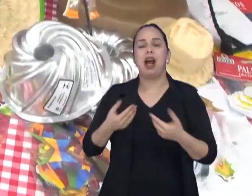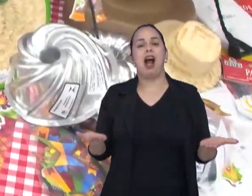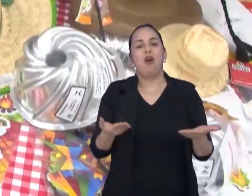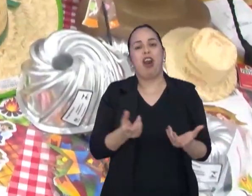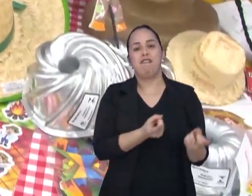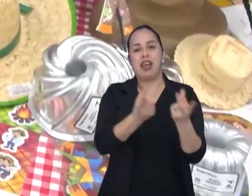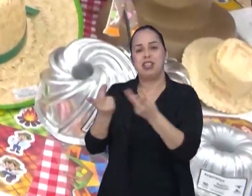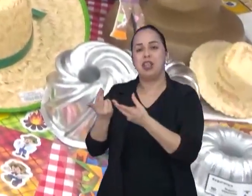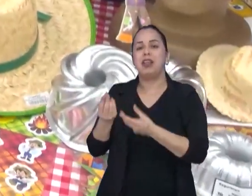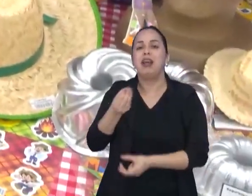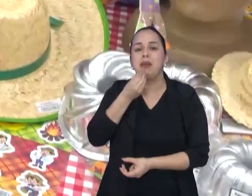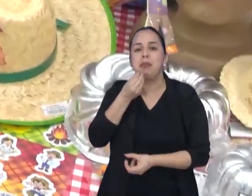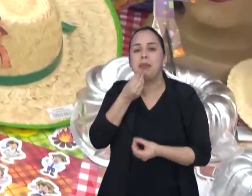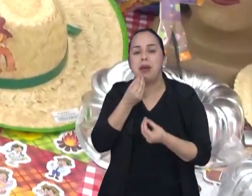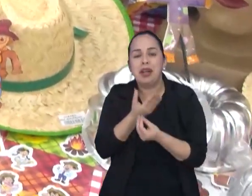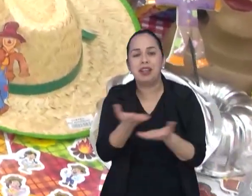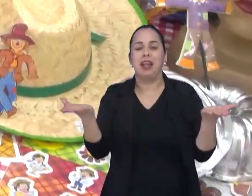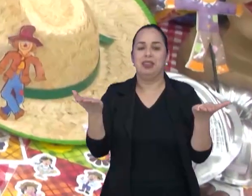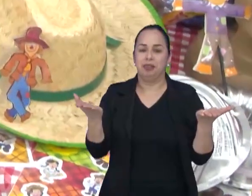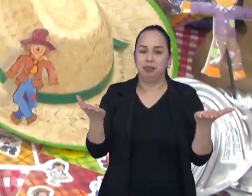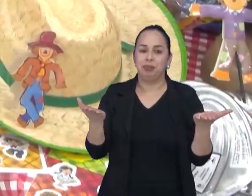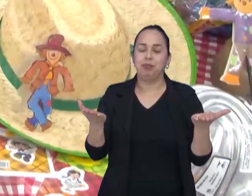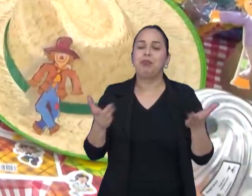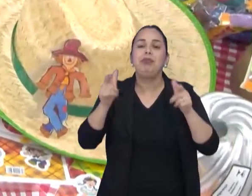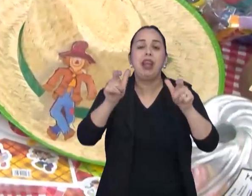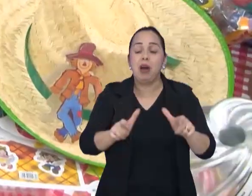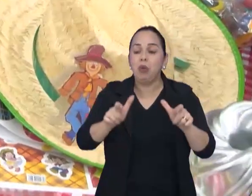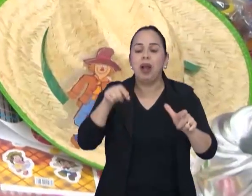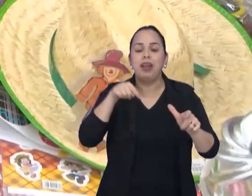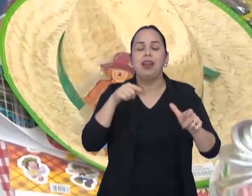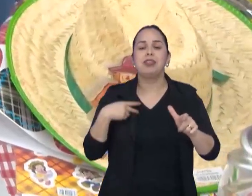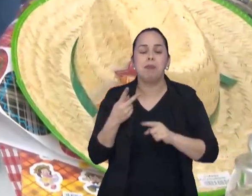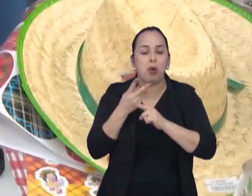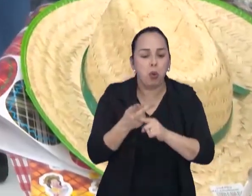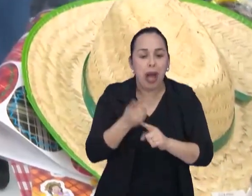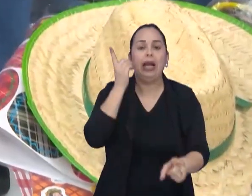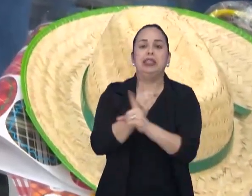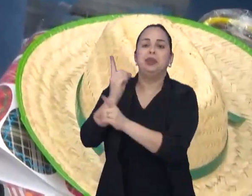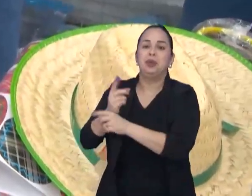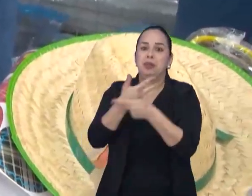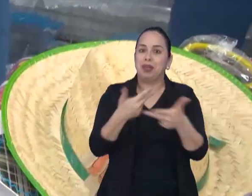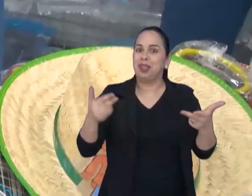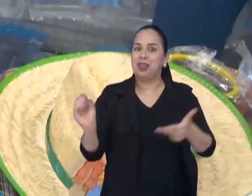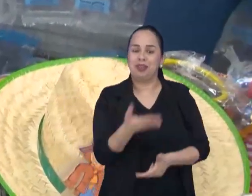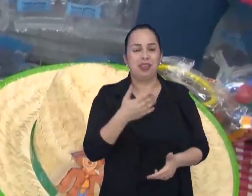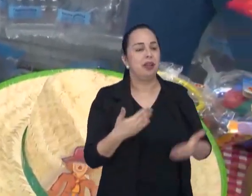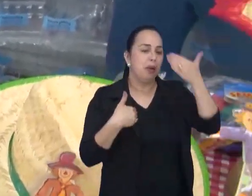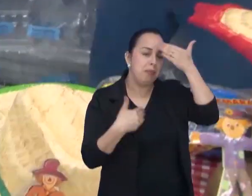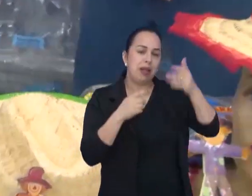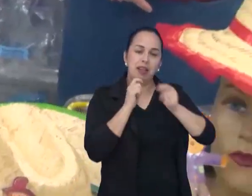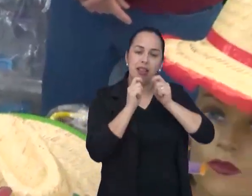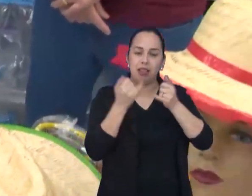uma oportunidade de poder presenteá-los aqui, né? Um lugar para eles encontrar tudo aquilo que eles procuram. Tá certo, Claudinei, é isso. Muito obrigada